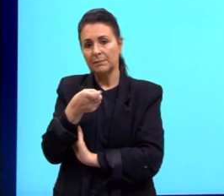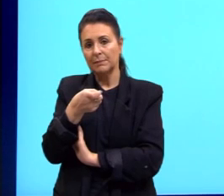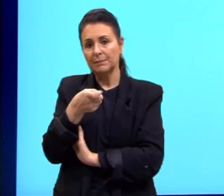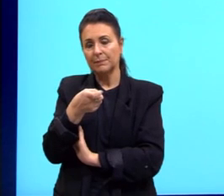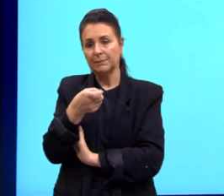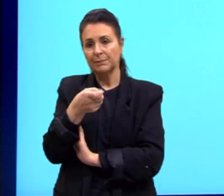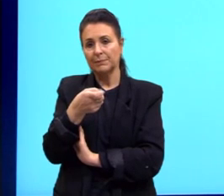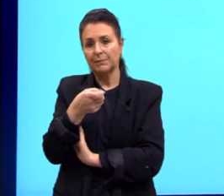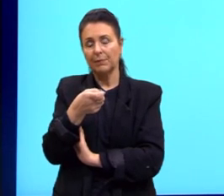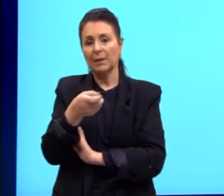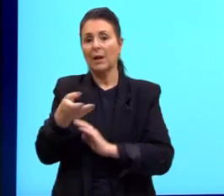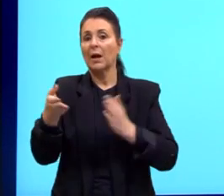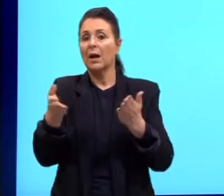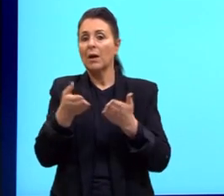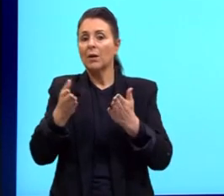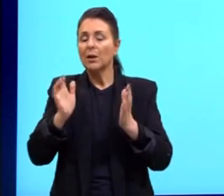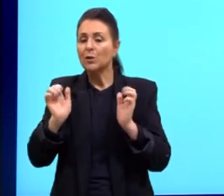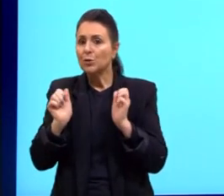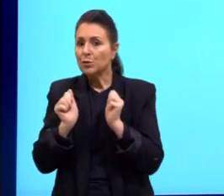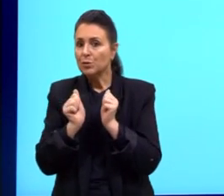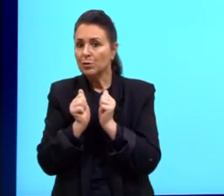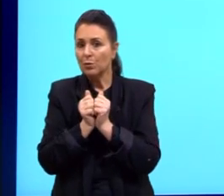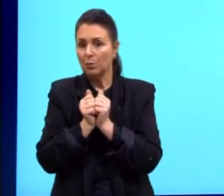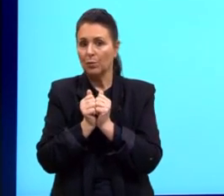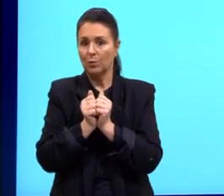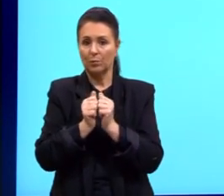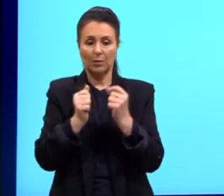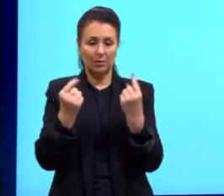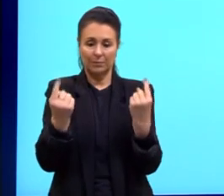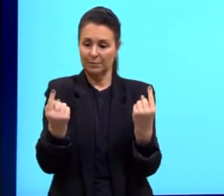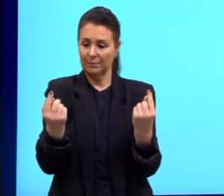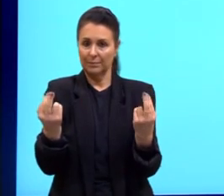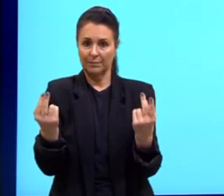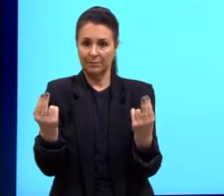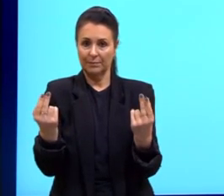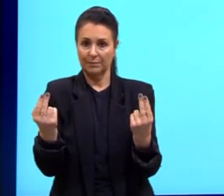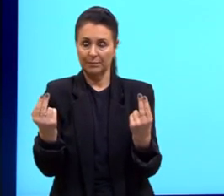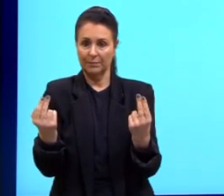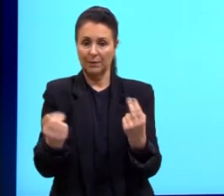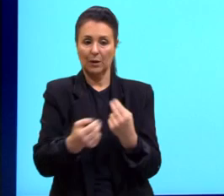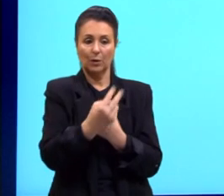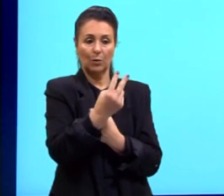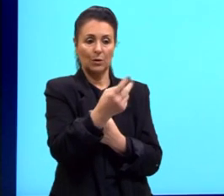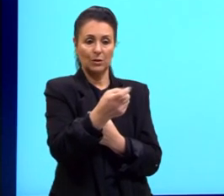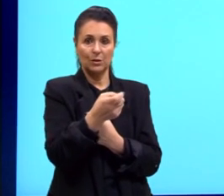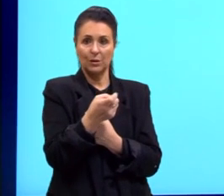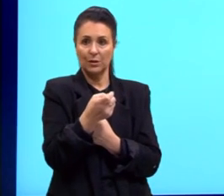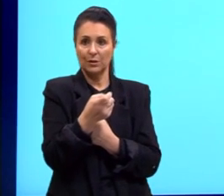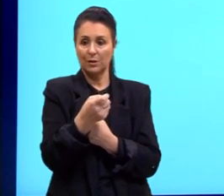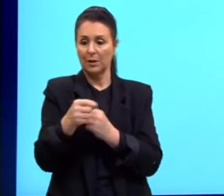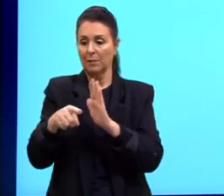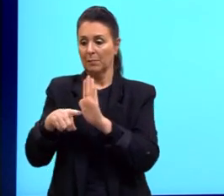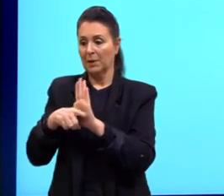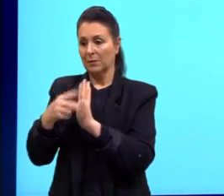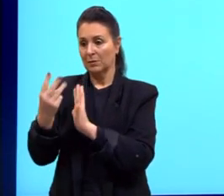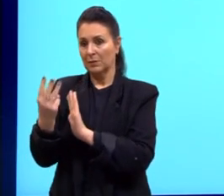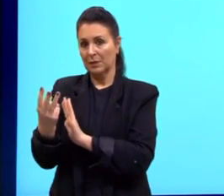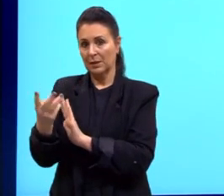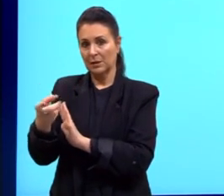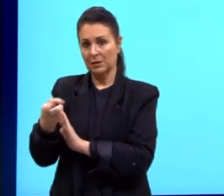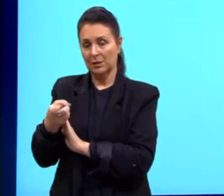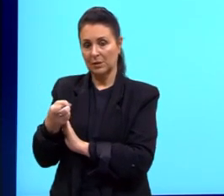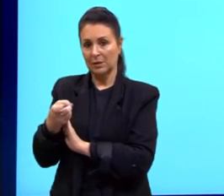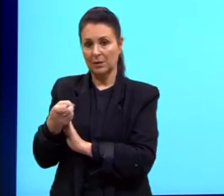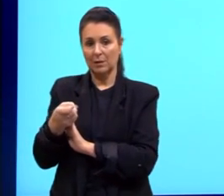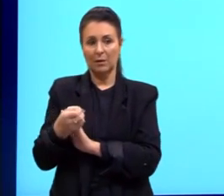e agora aqui nós juntamos os termos semelhantes né a que eu tinha 2x e menos 3X né